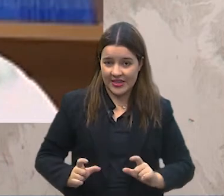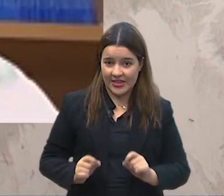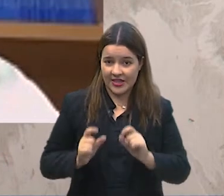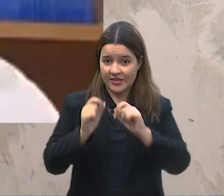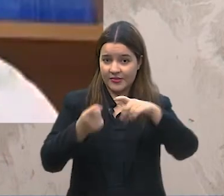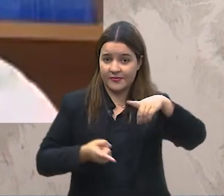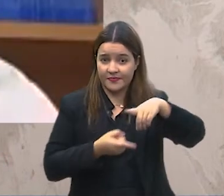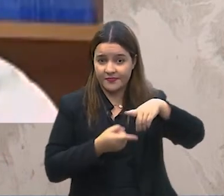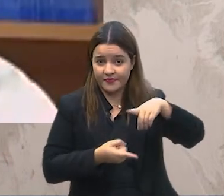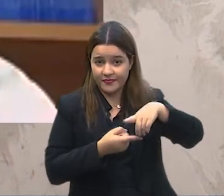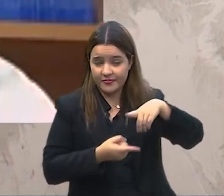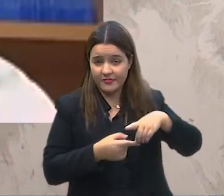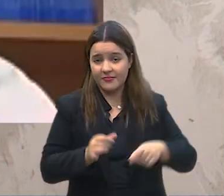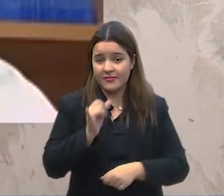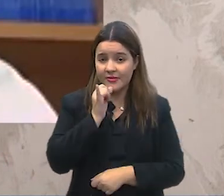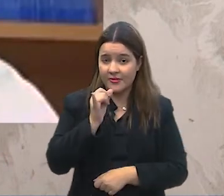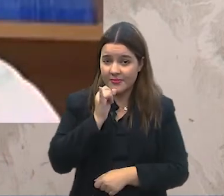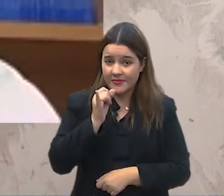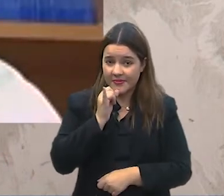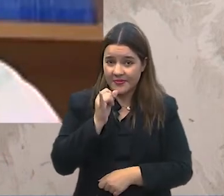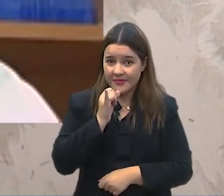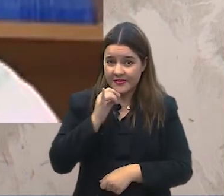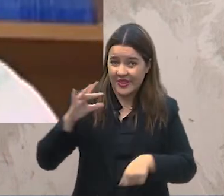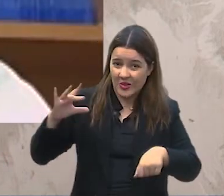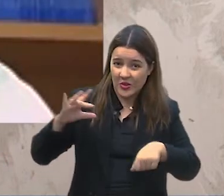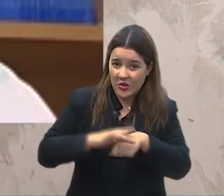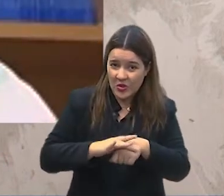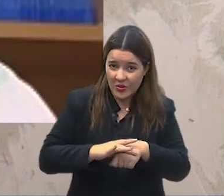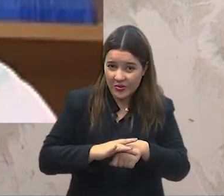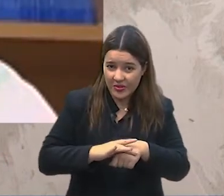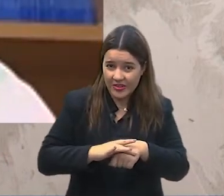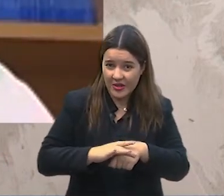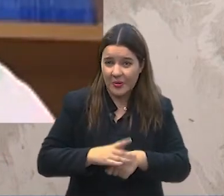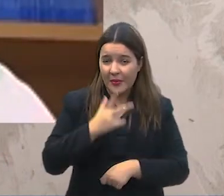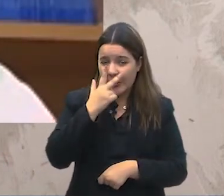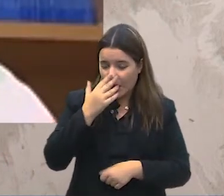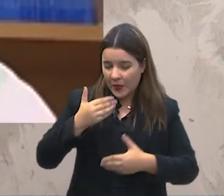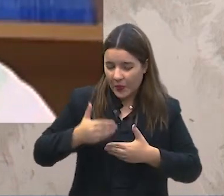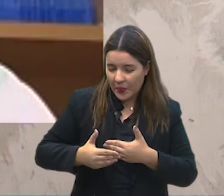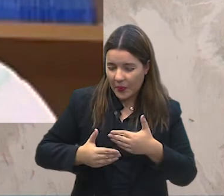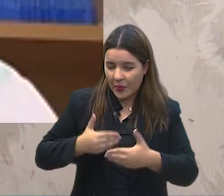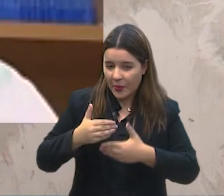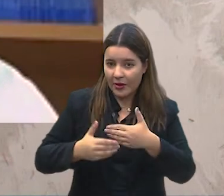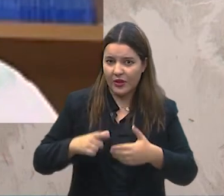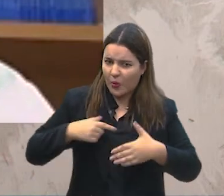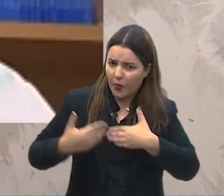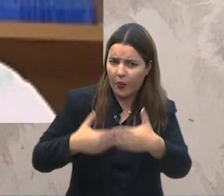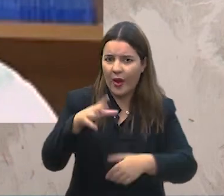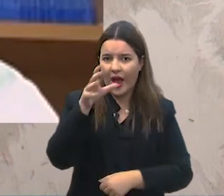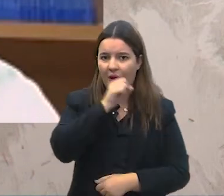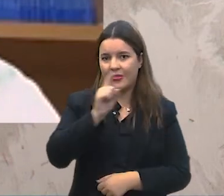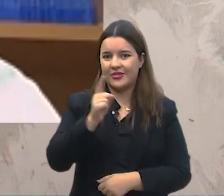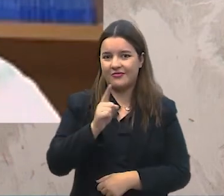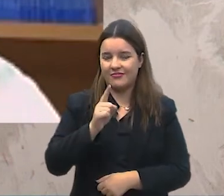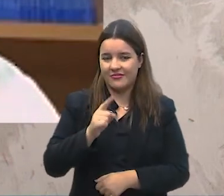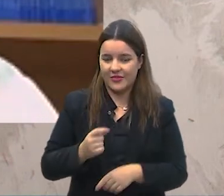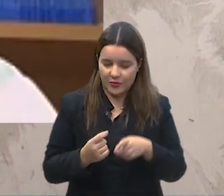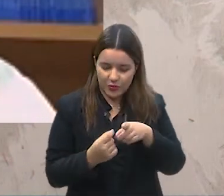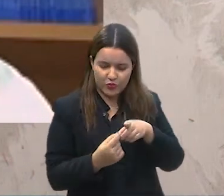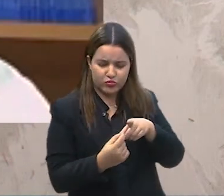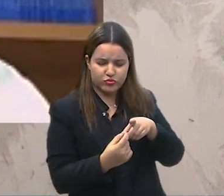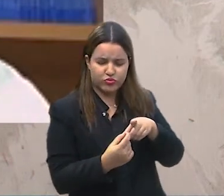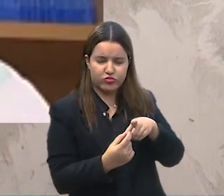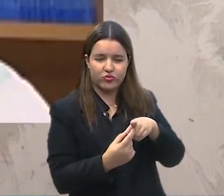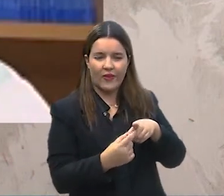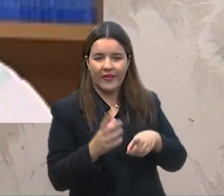próstata, por exemplo, que é uma doença de caráter mais indolente, mais lento de progressão, se a gente pode não intervir,